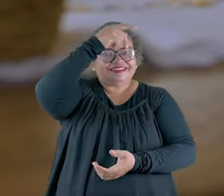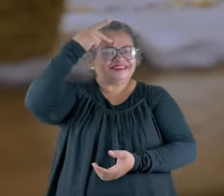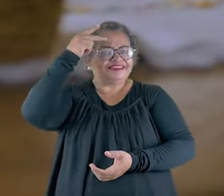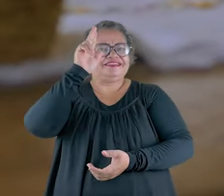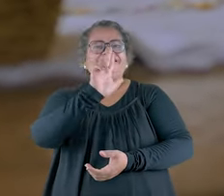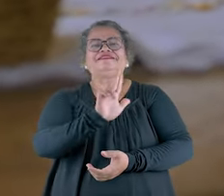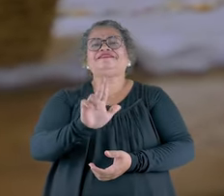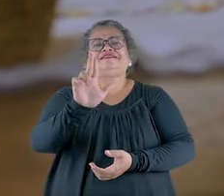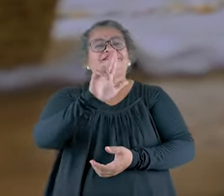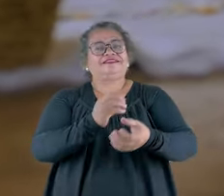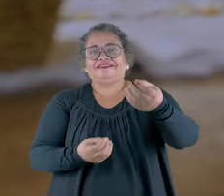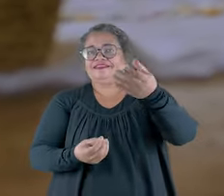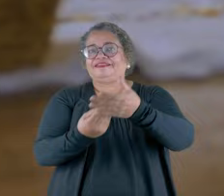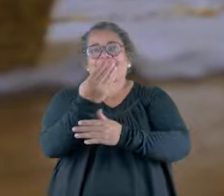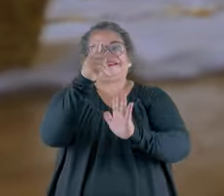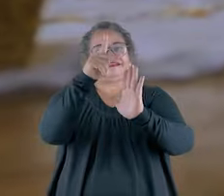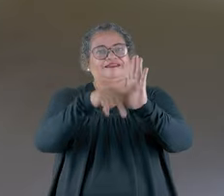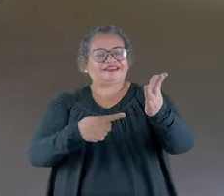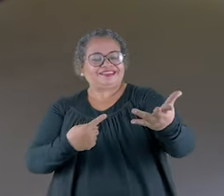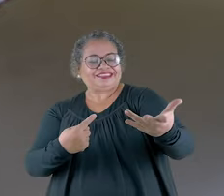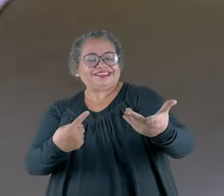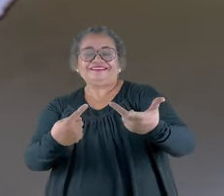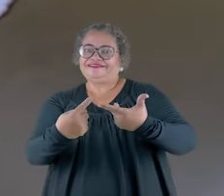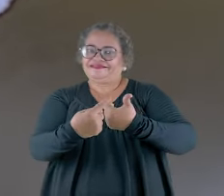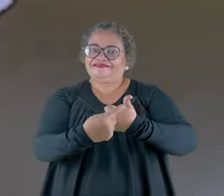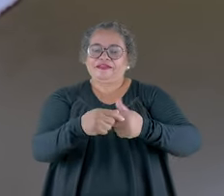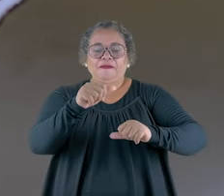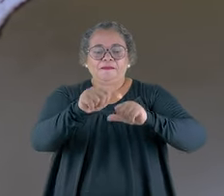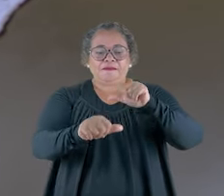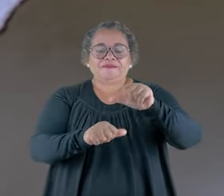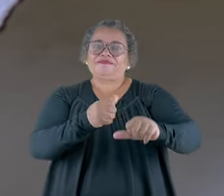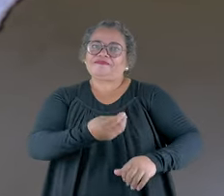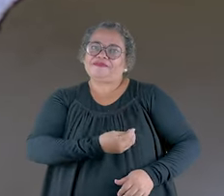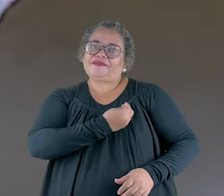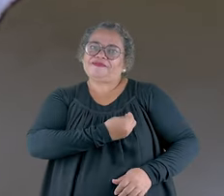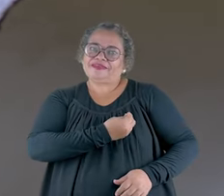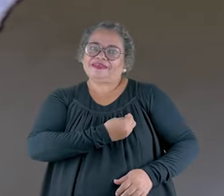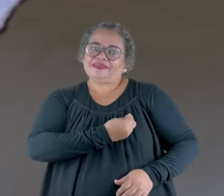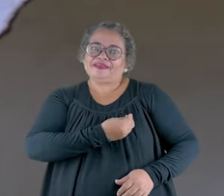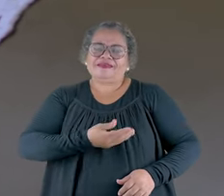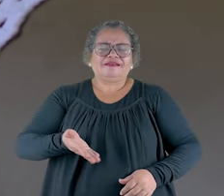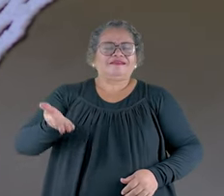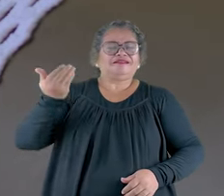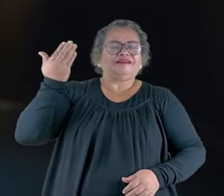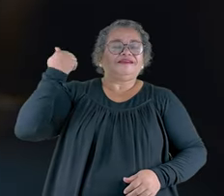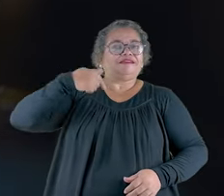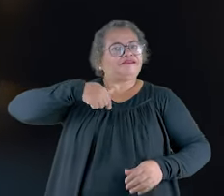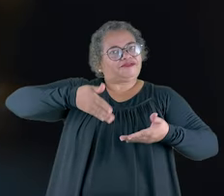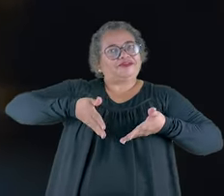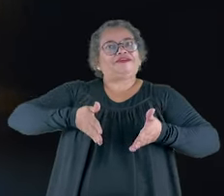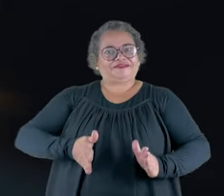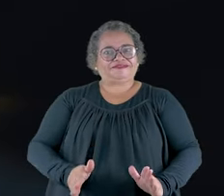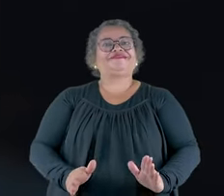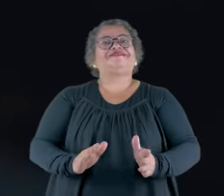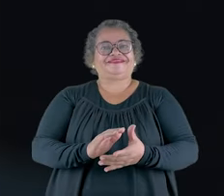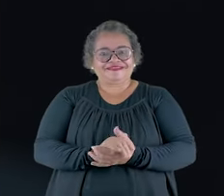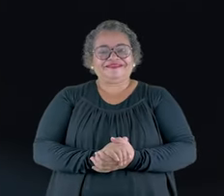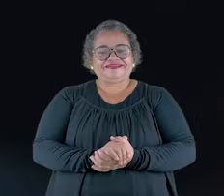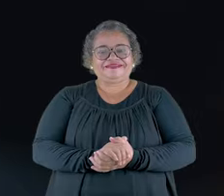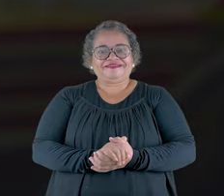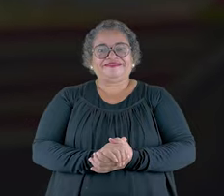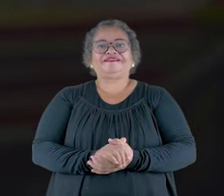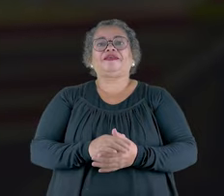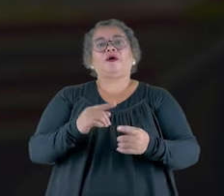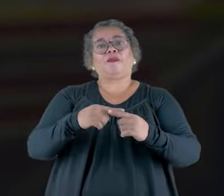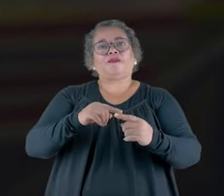A prefeitura criou vários projetos para fazer a diferença em nossa vida, desde antes de vir nesse